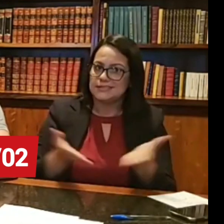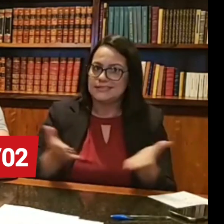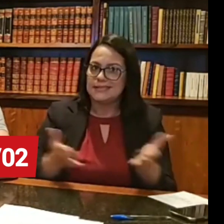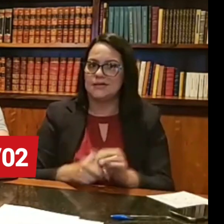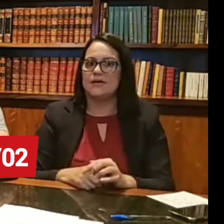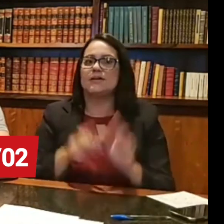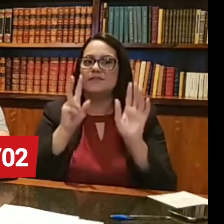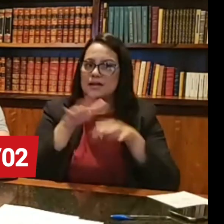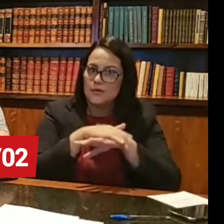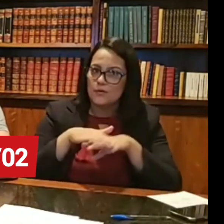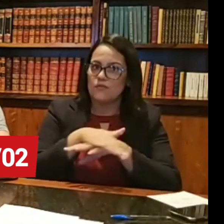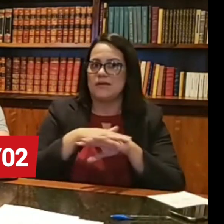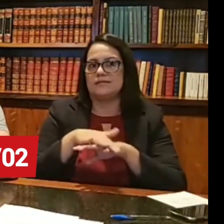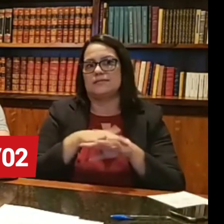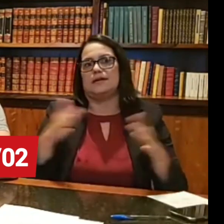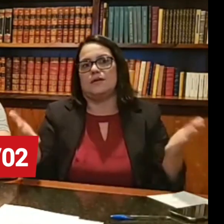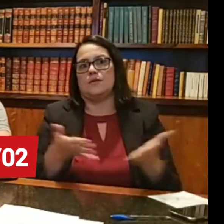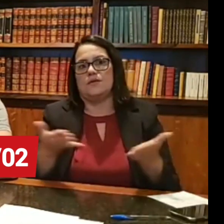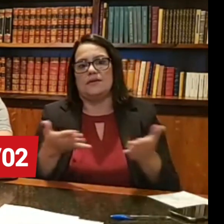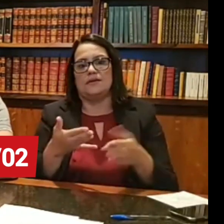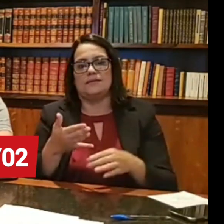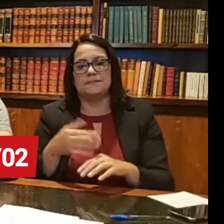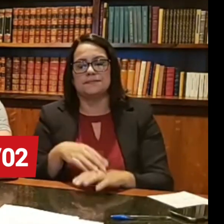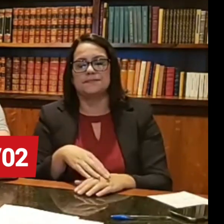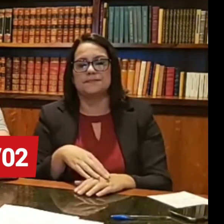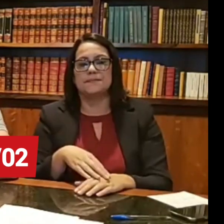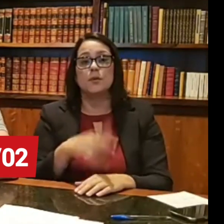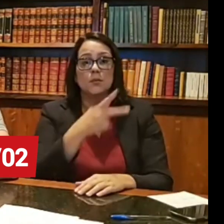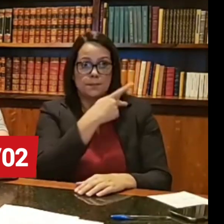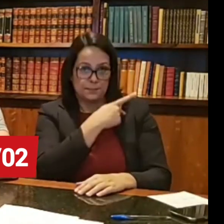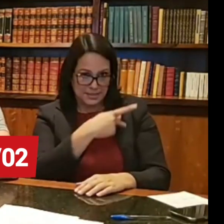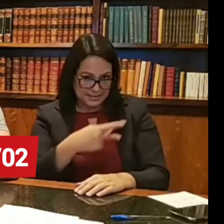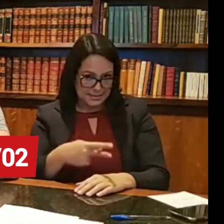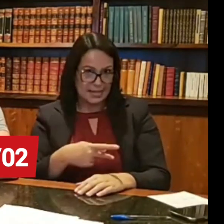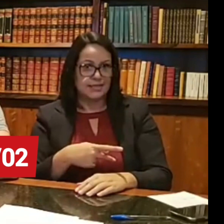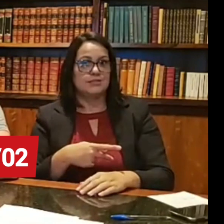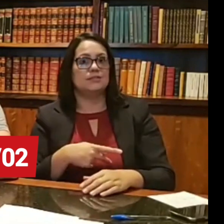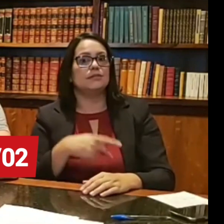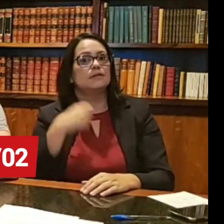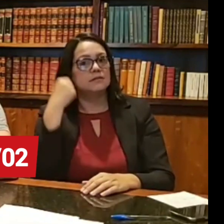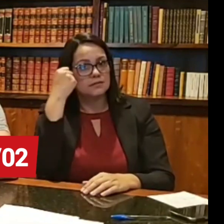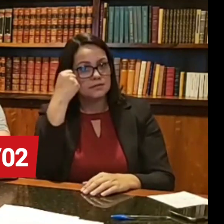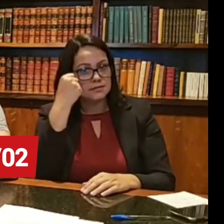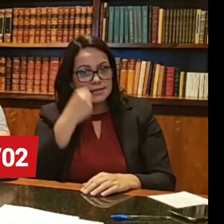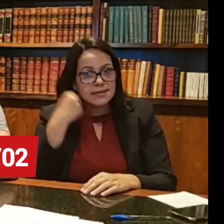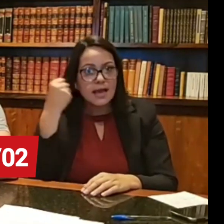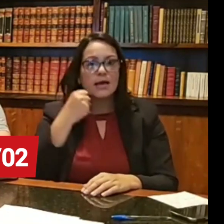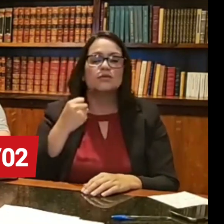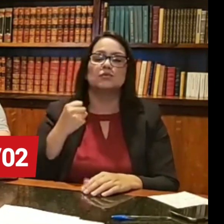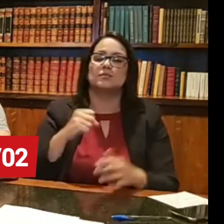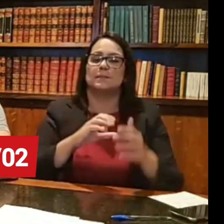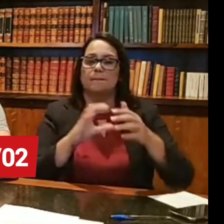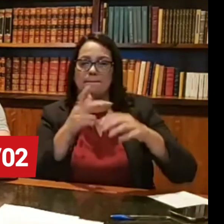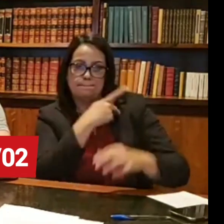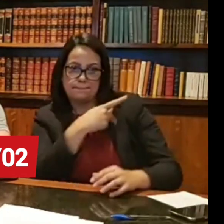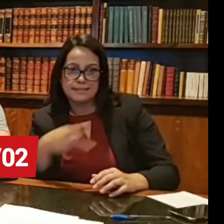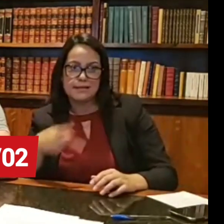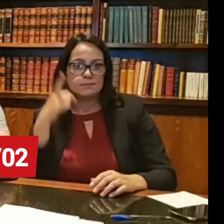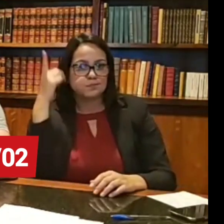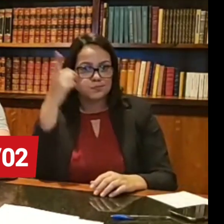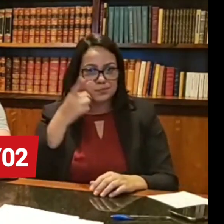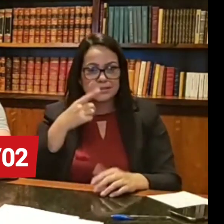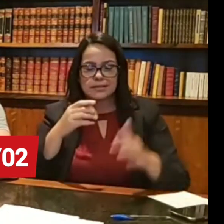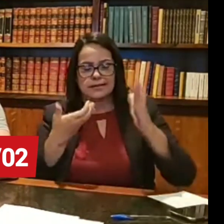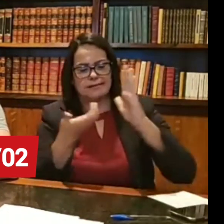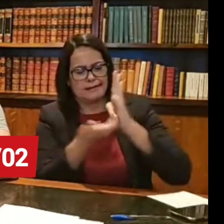sendo conversado ainda em especial com os presidentes da Câmara e do Senado, porque a gente tem que ter certeza